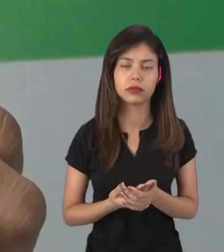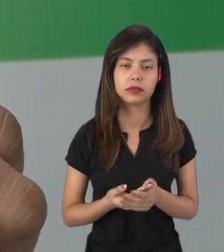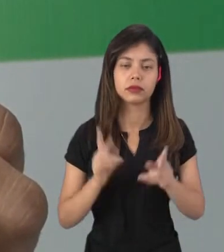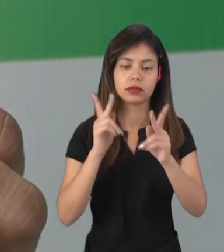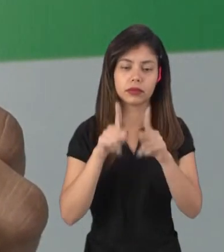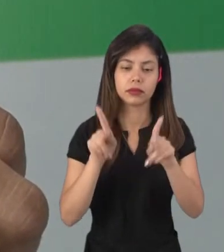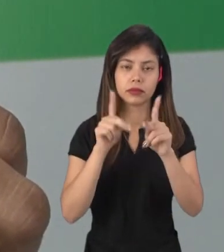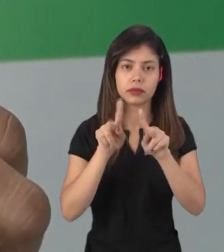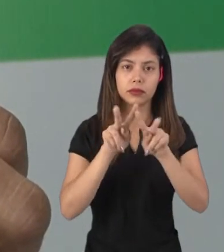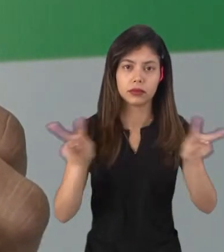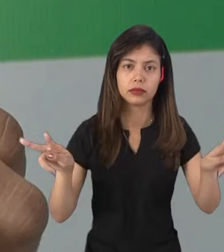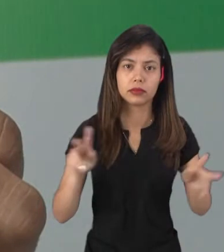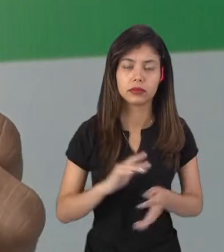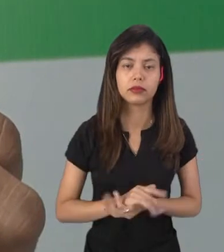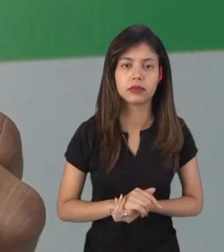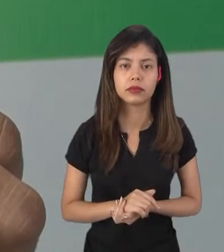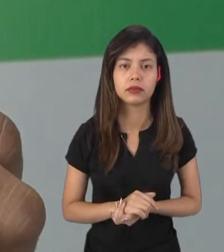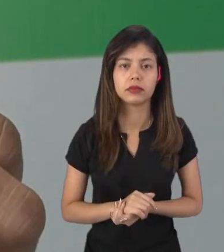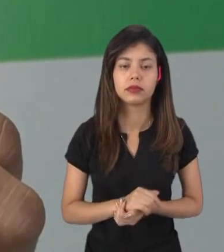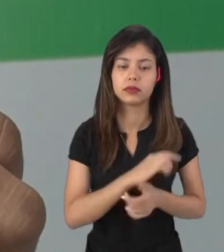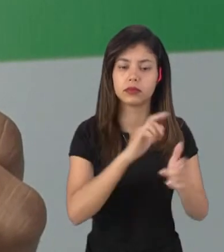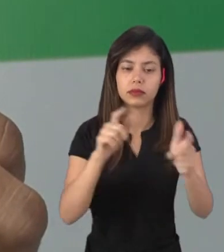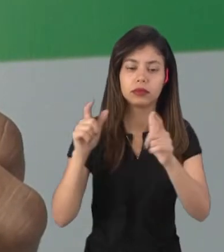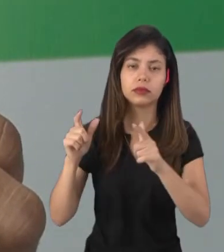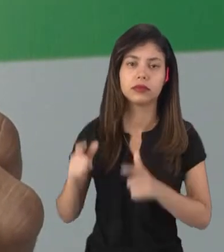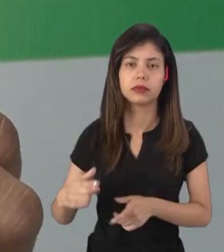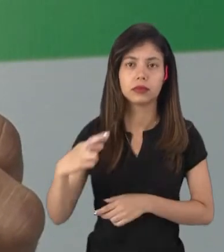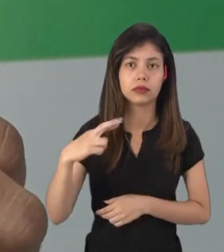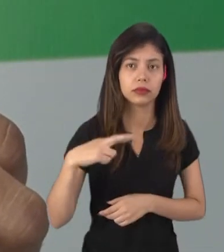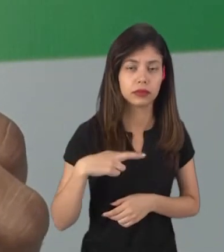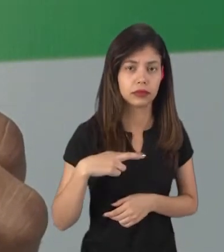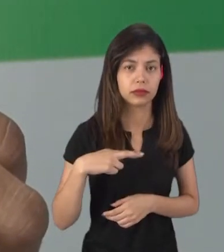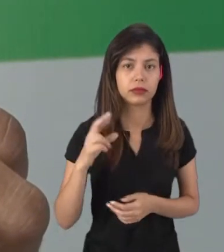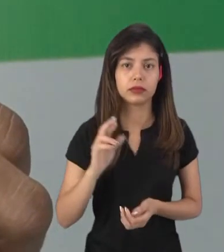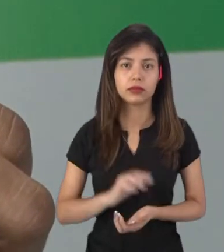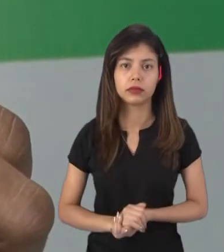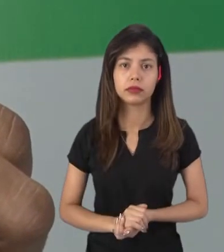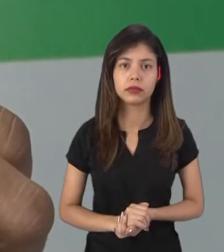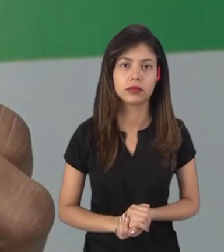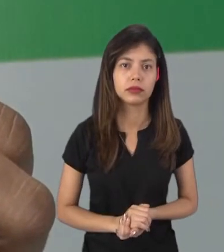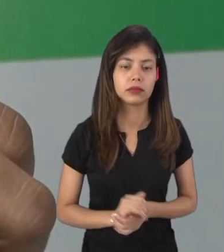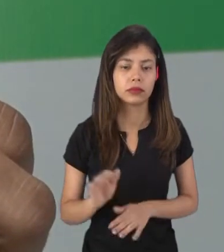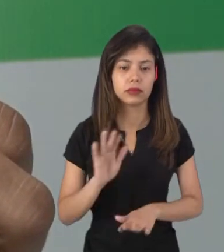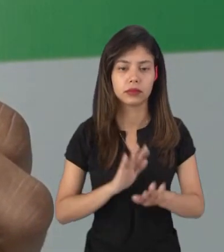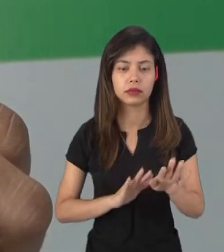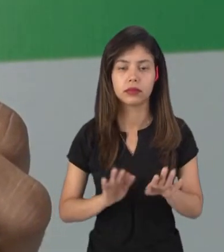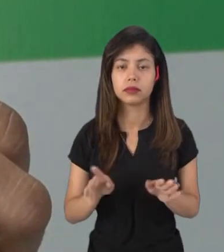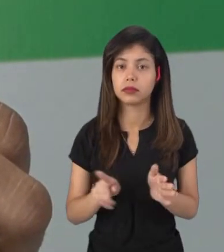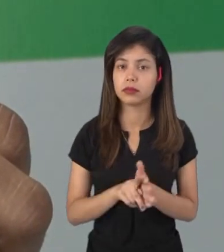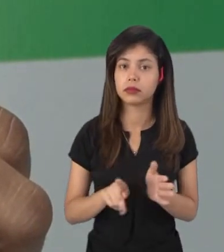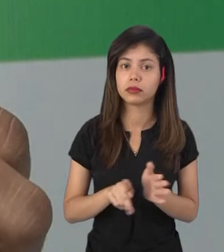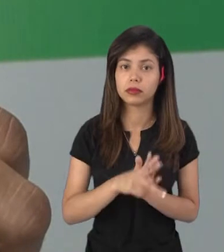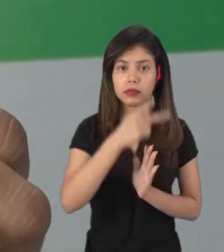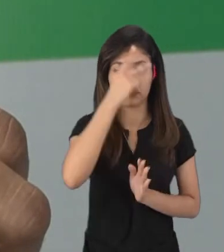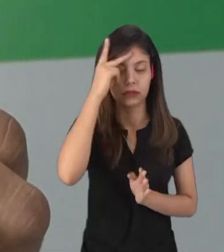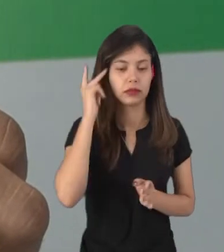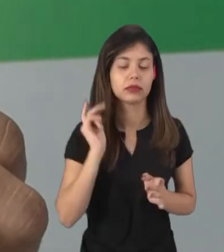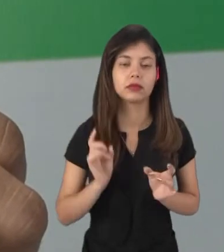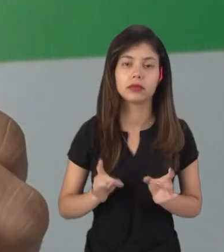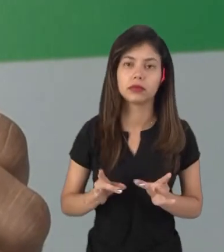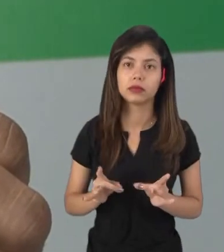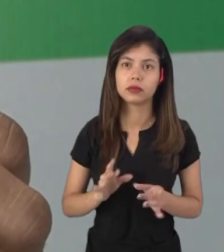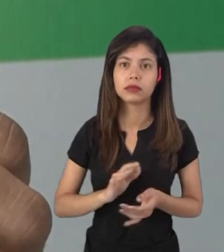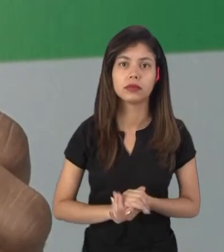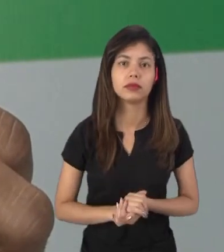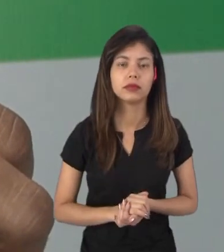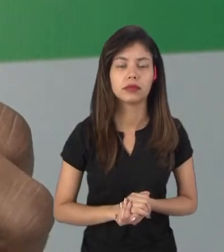shopping. Geralmente, os espaços privados ou particulares são mantidos pelos proprietários.